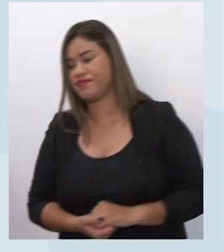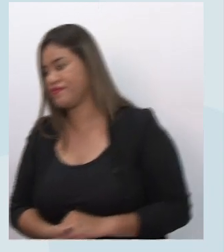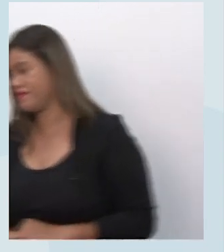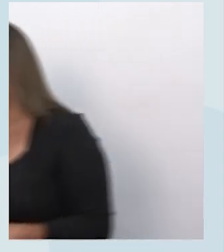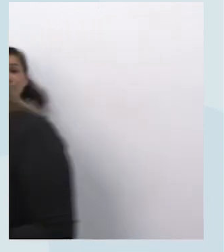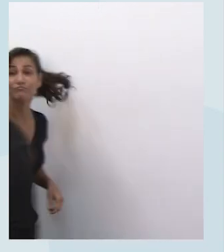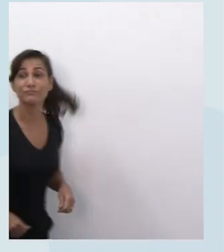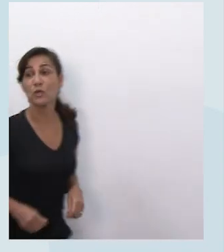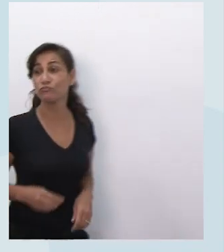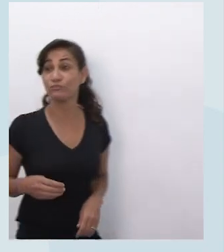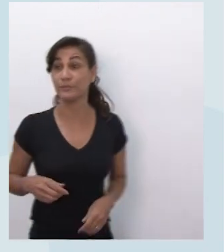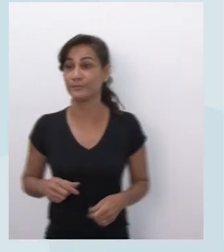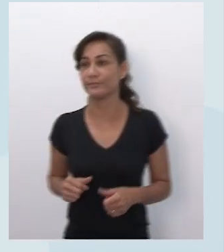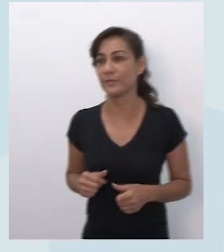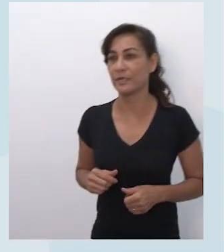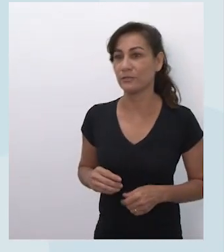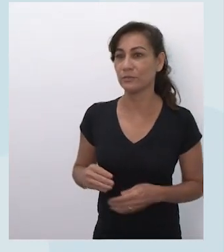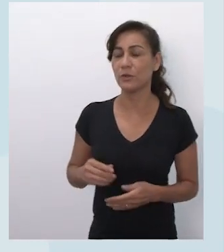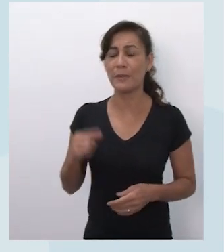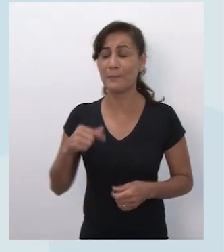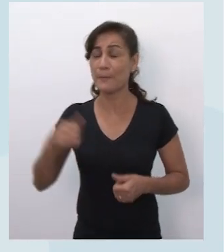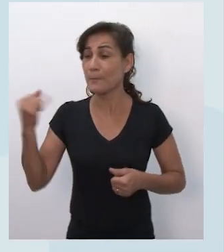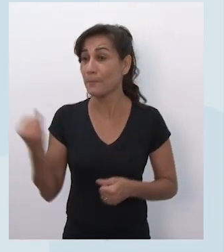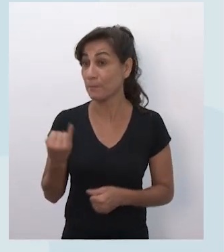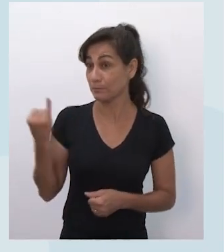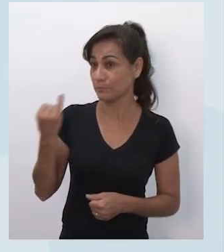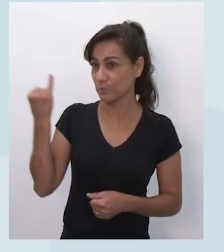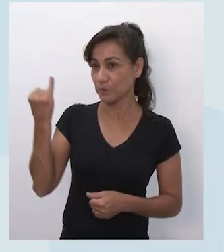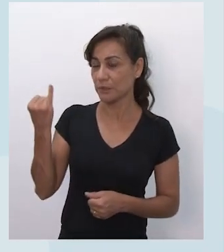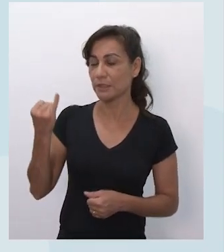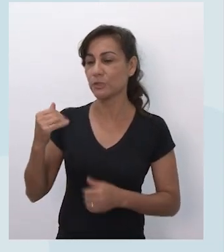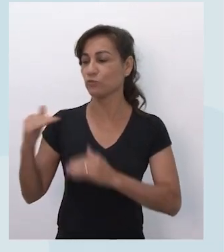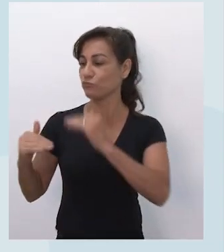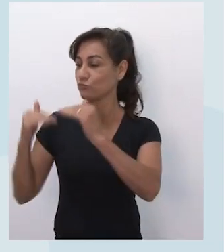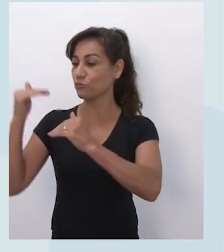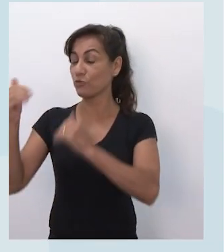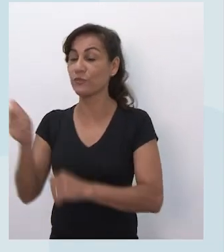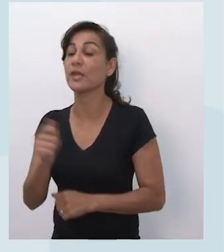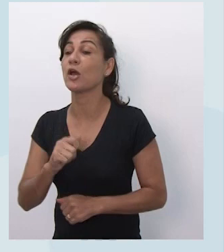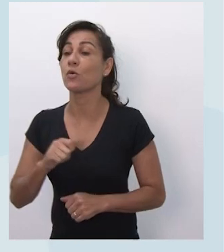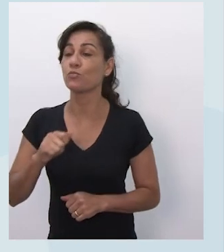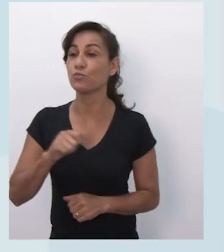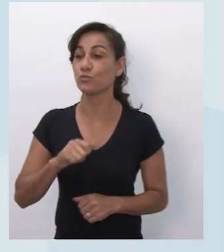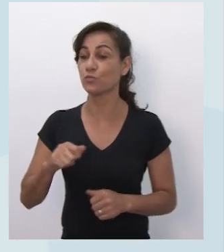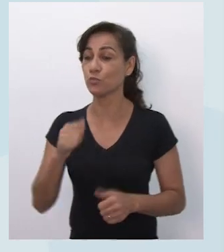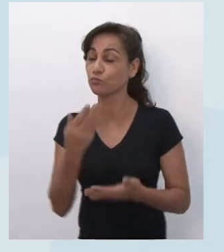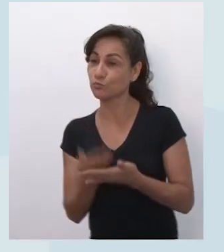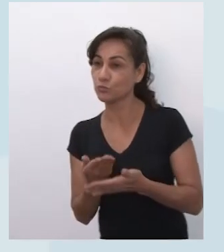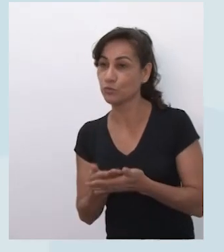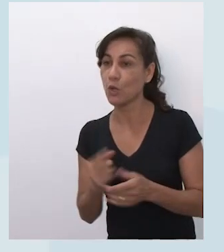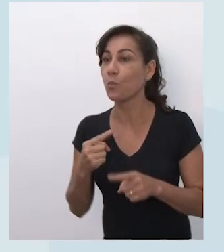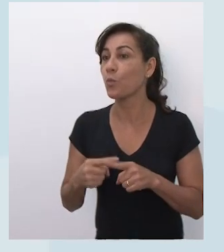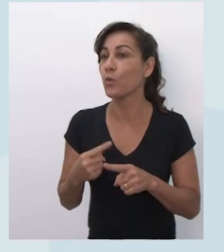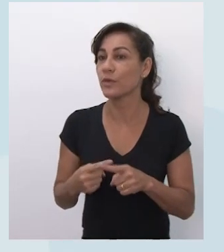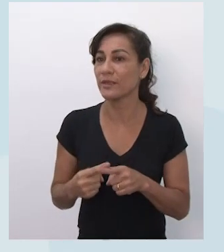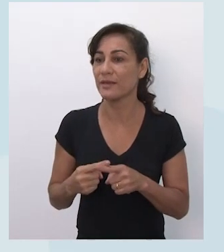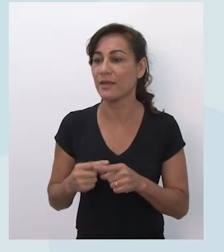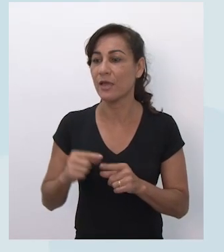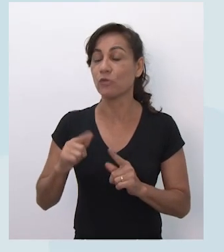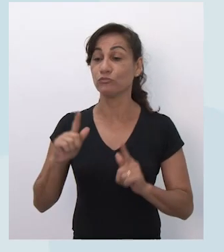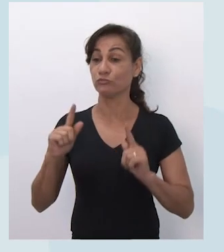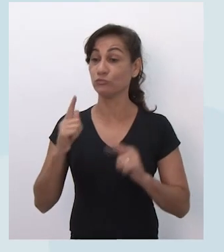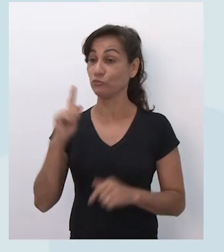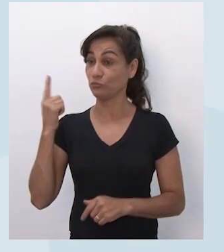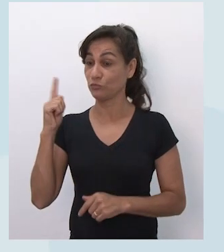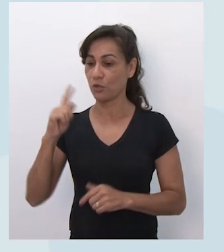que é importante desenvolver no estudante. Por quê? Porque ele diz que um fenômeno geográfico sempre é